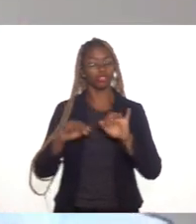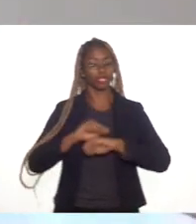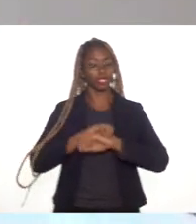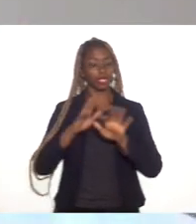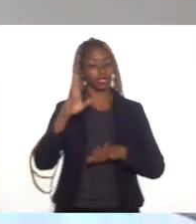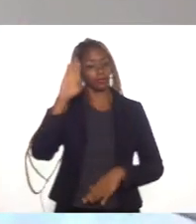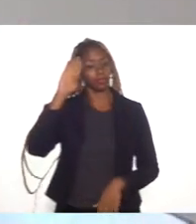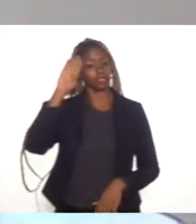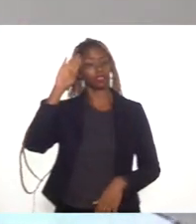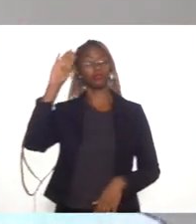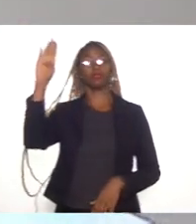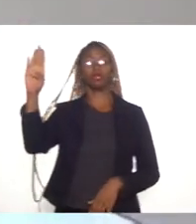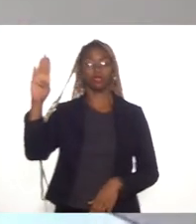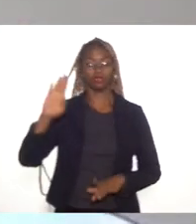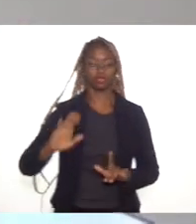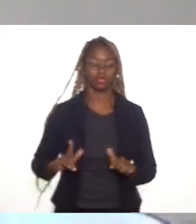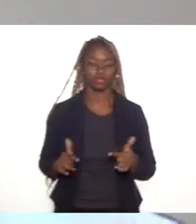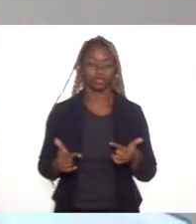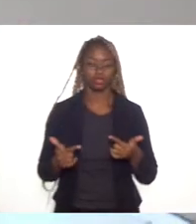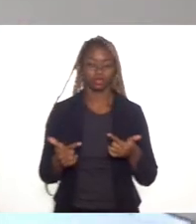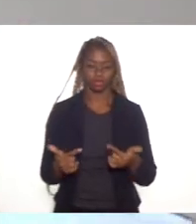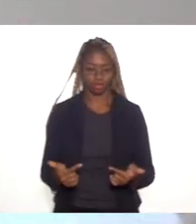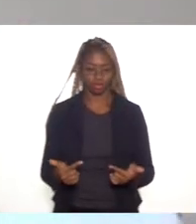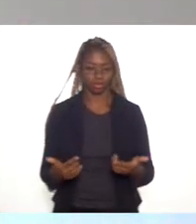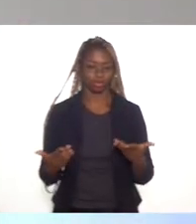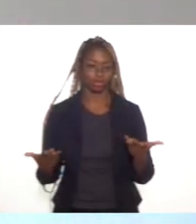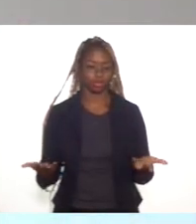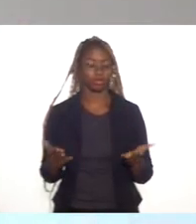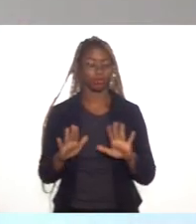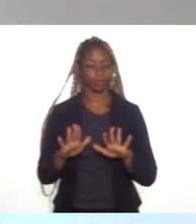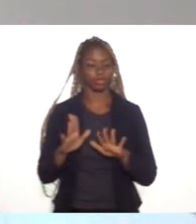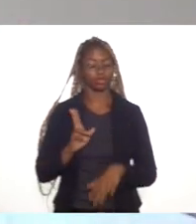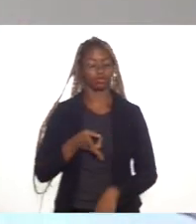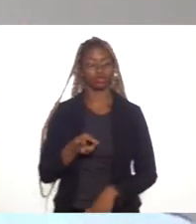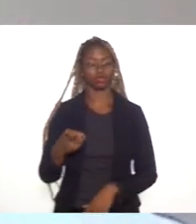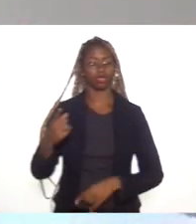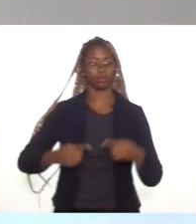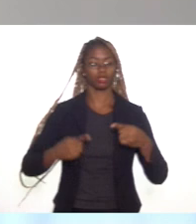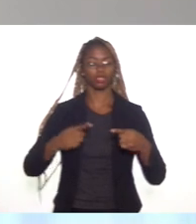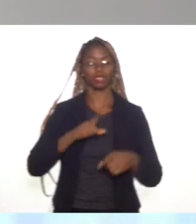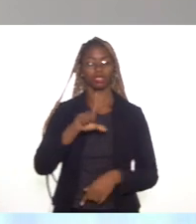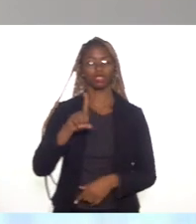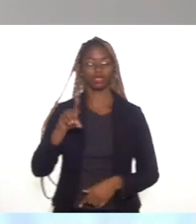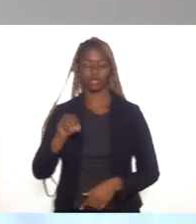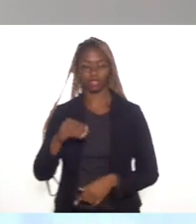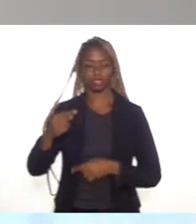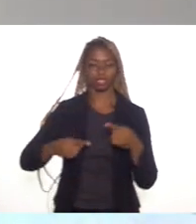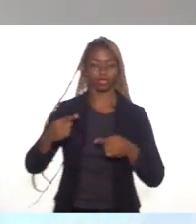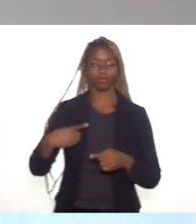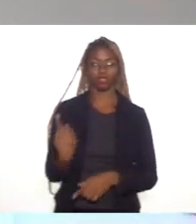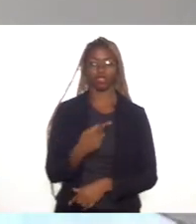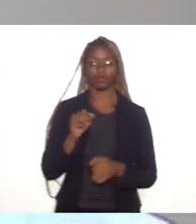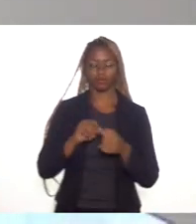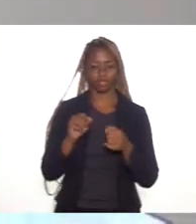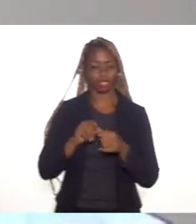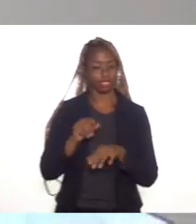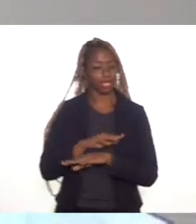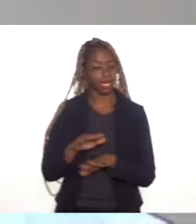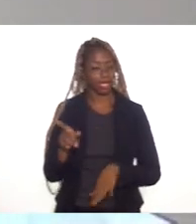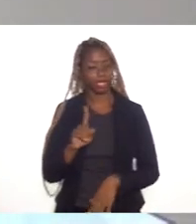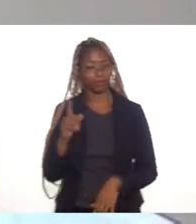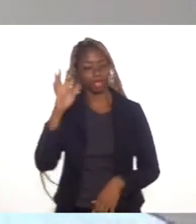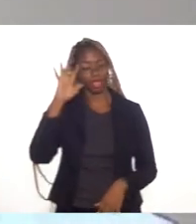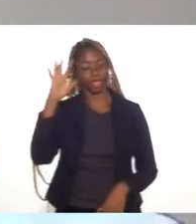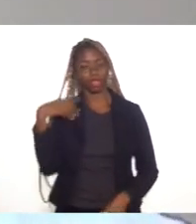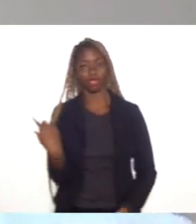ações no eixo da segurança pública. De qualquer maneira, nós continuaremos debatendo o LDO, esse debate que fazemos aqui não esgota as nossas